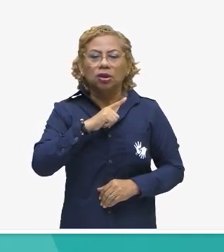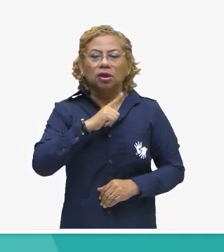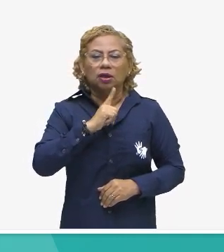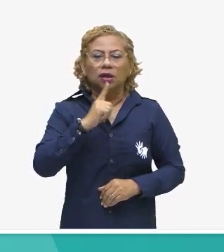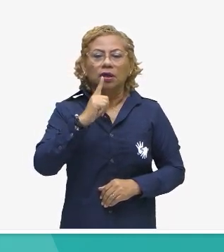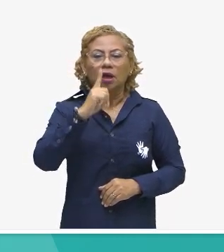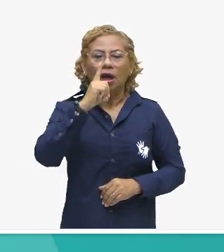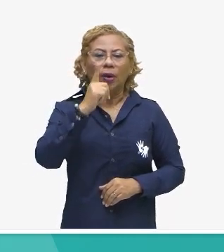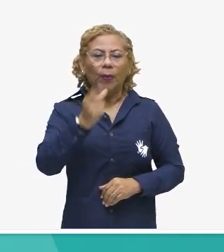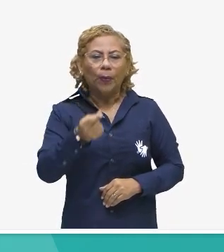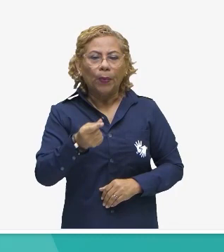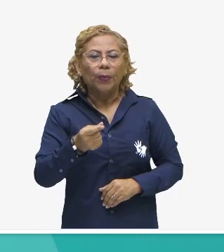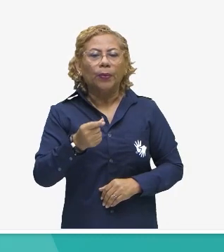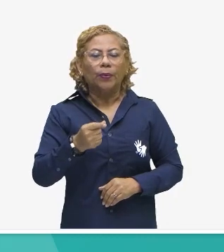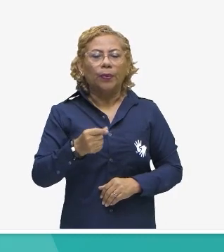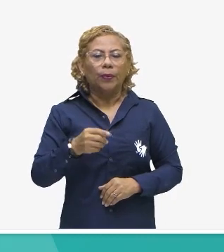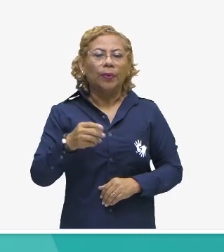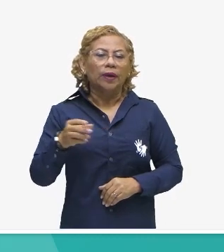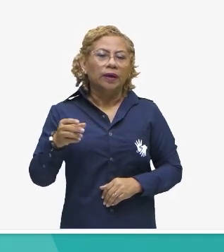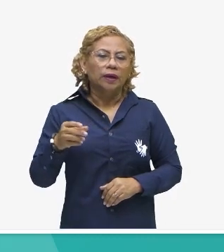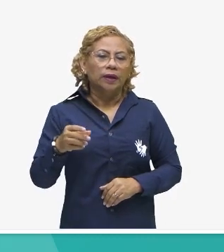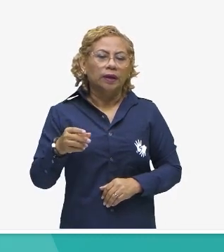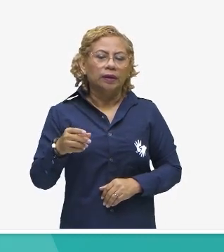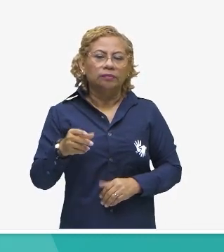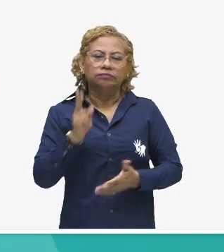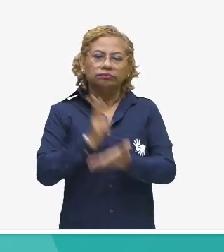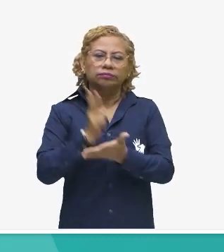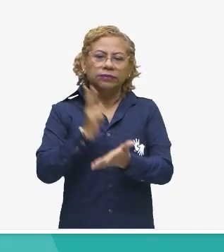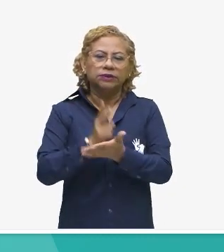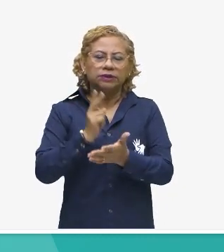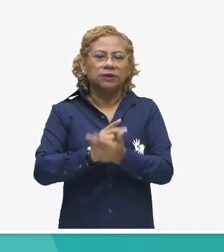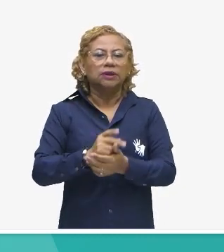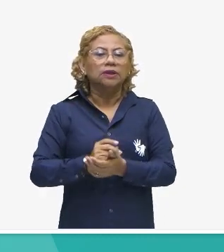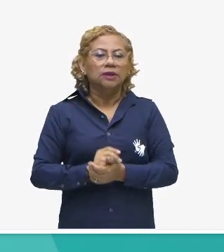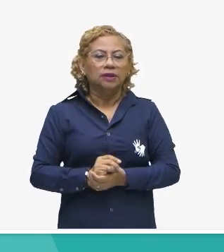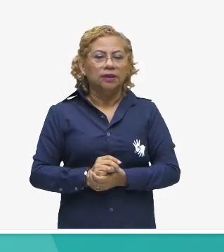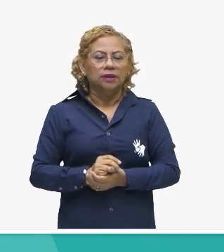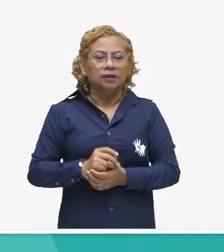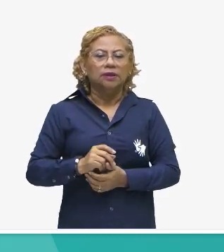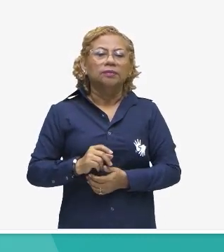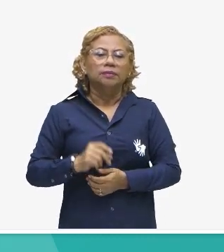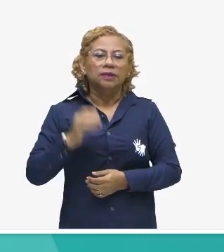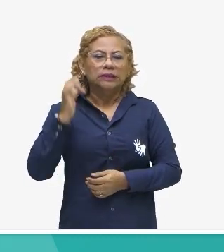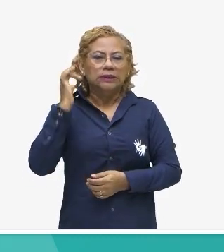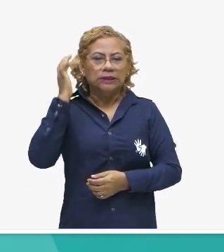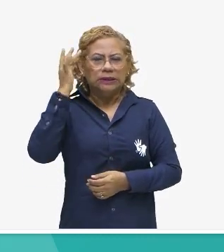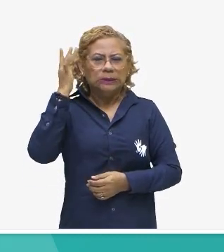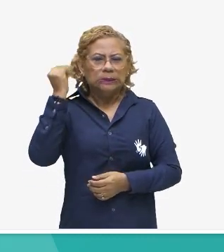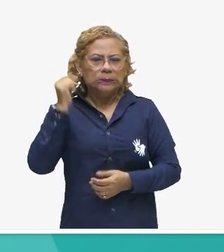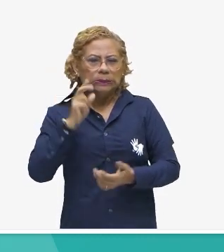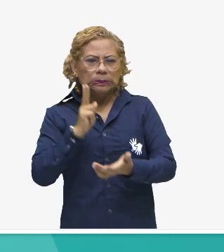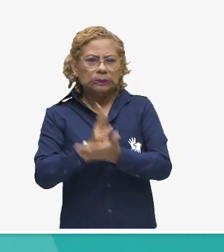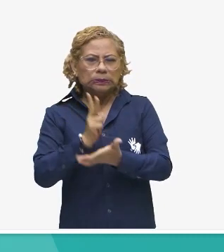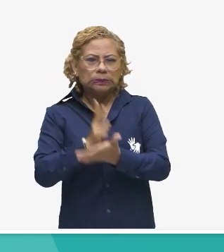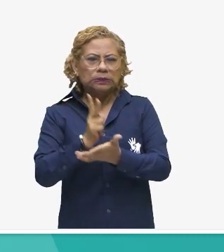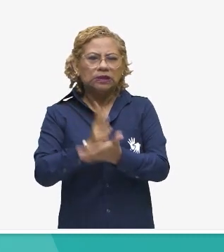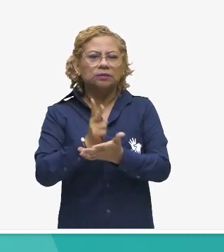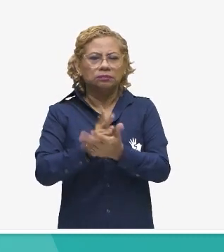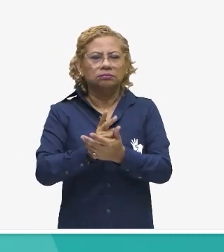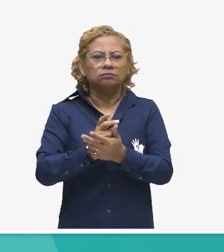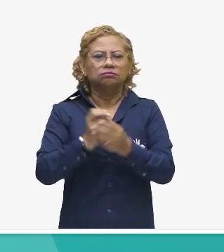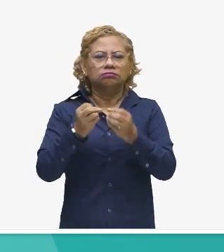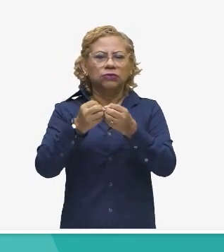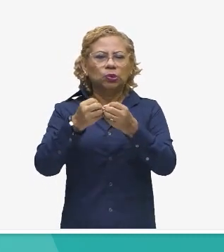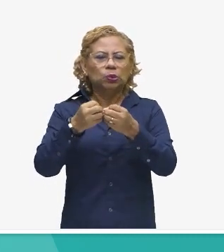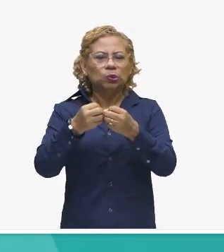de ouro. Vendendo esses ovos preciosos, ele estava acumulando uma grande fortuna. Quanto